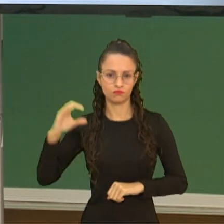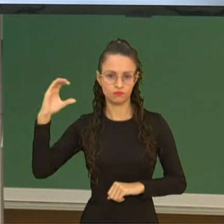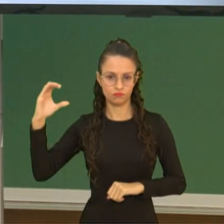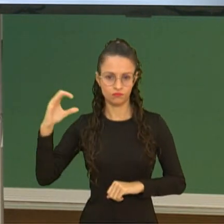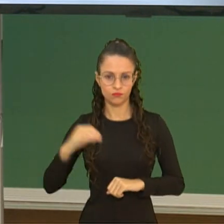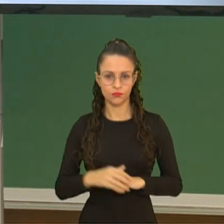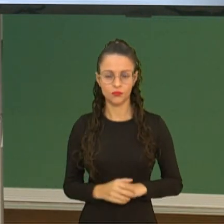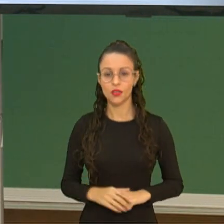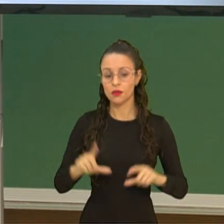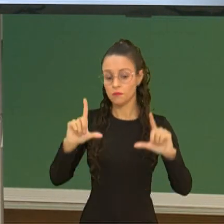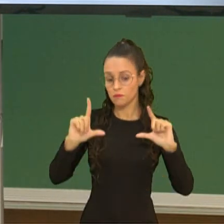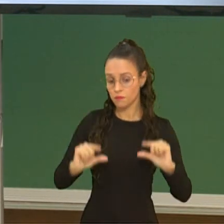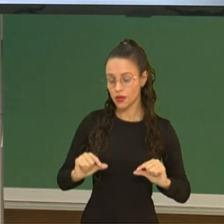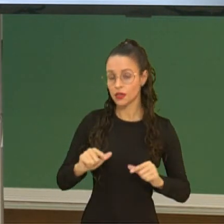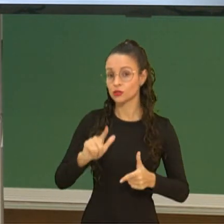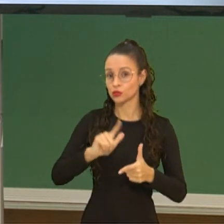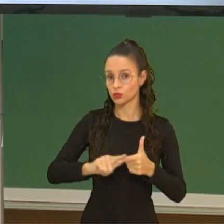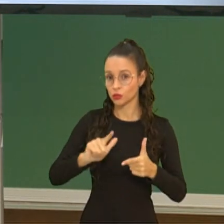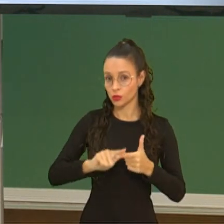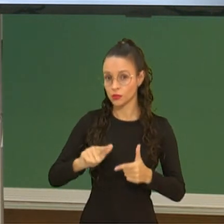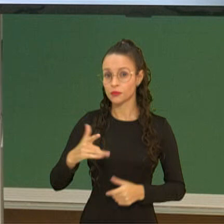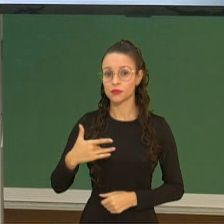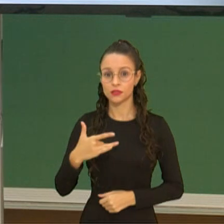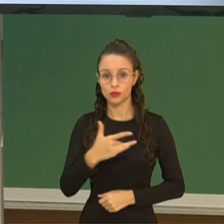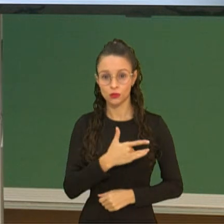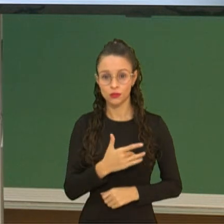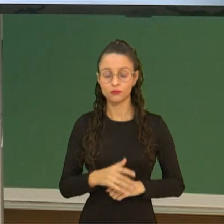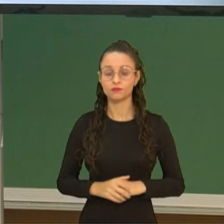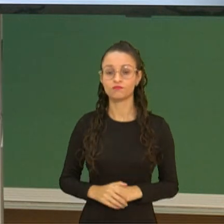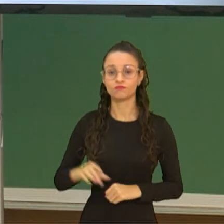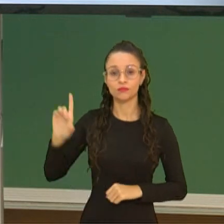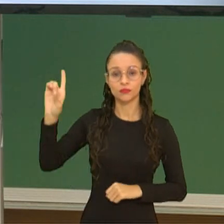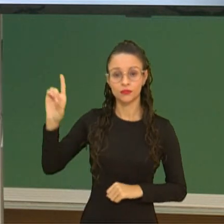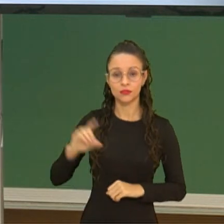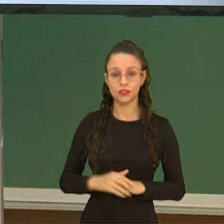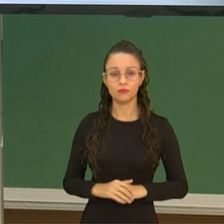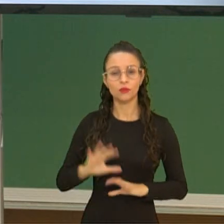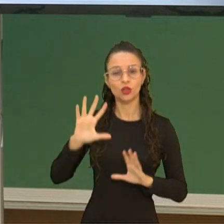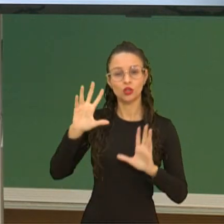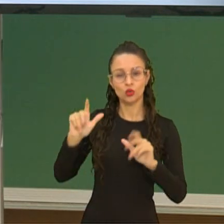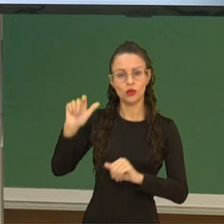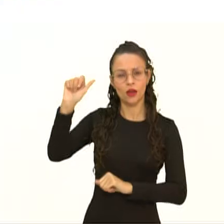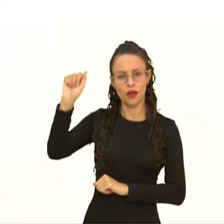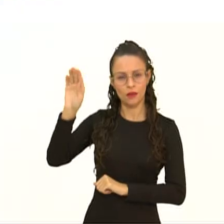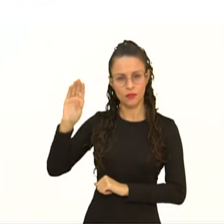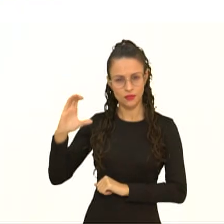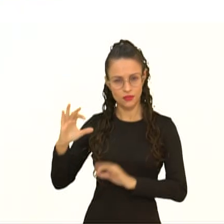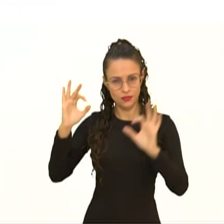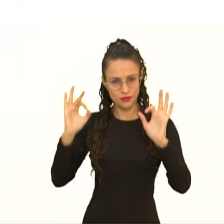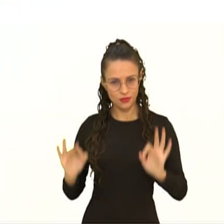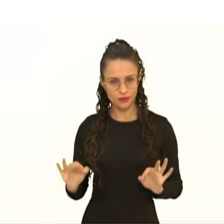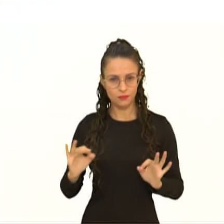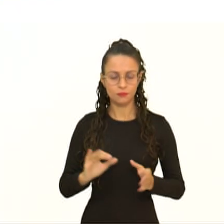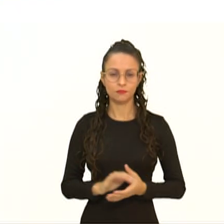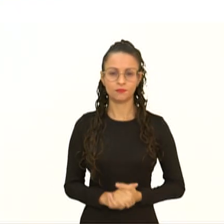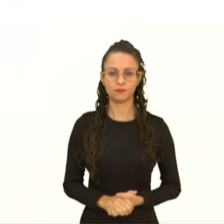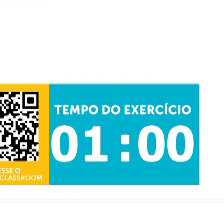há menos problemas de saúde ou a alternativa de todas elas estão corretas